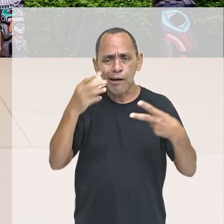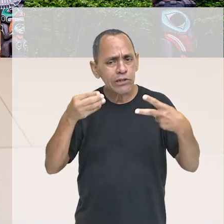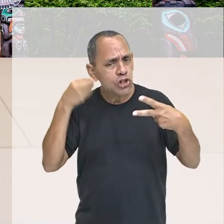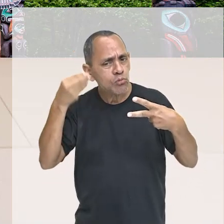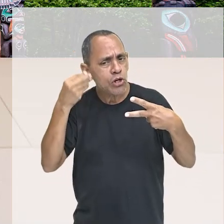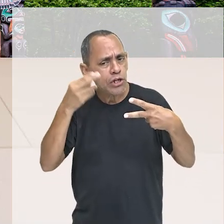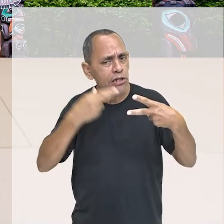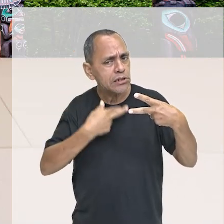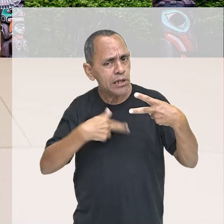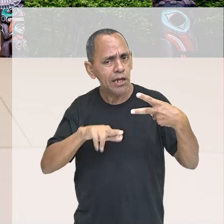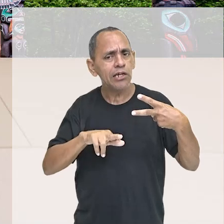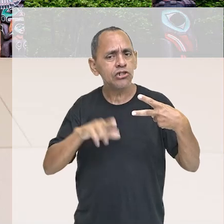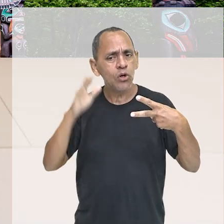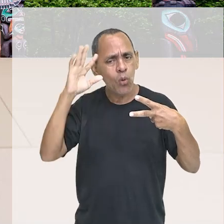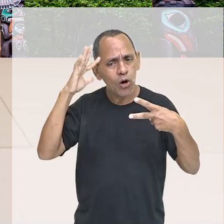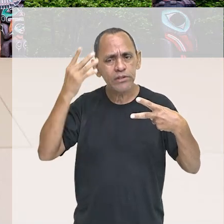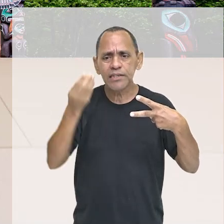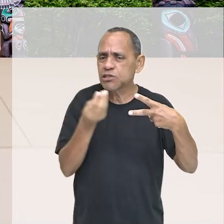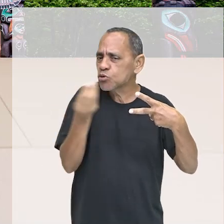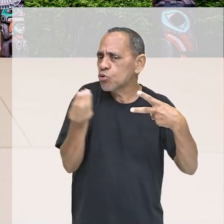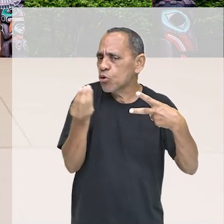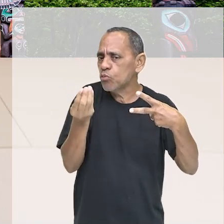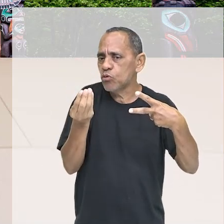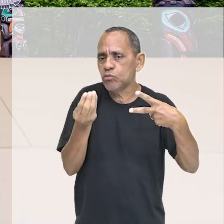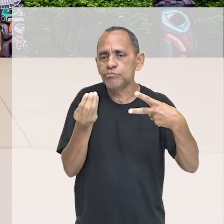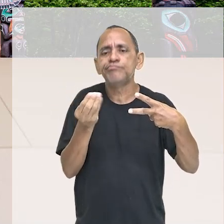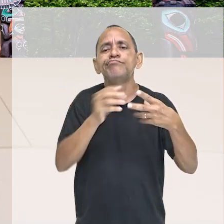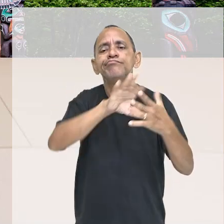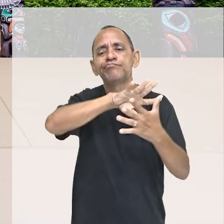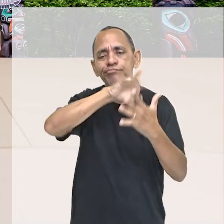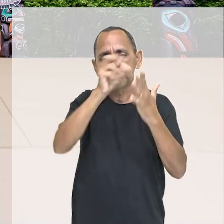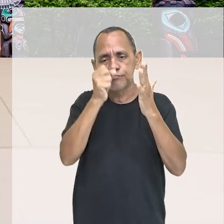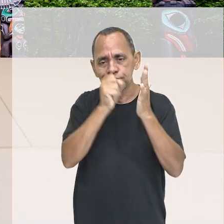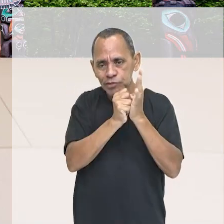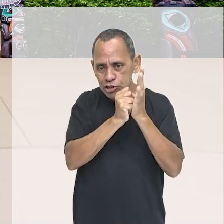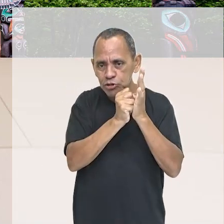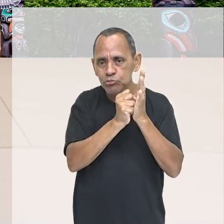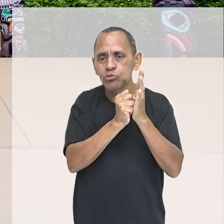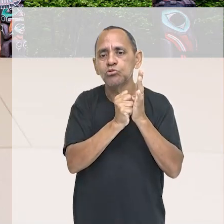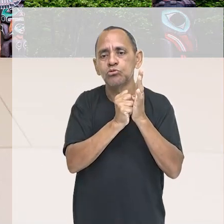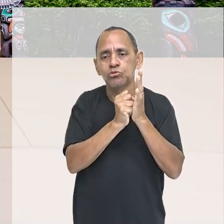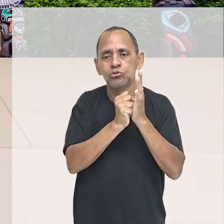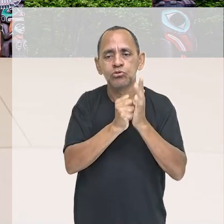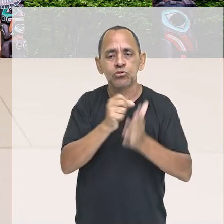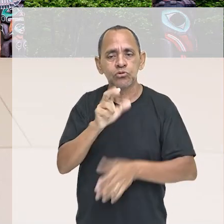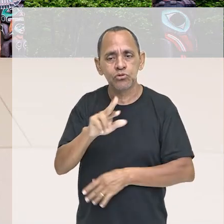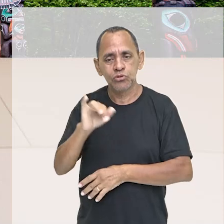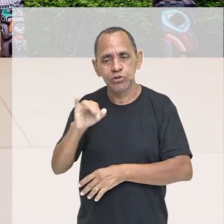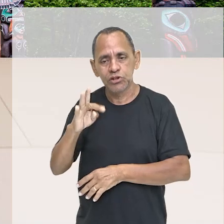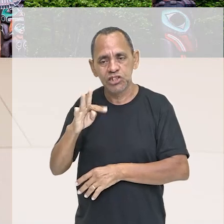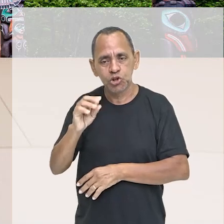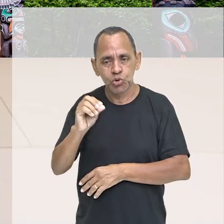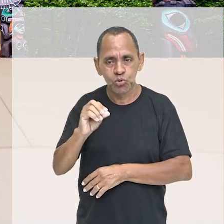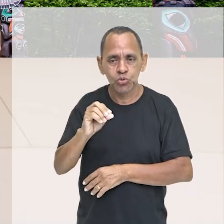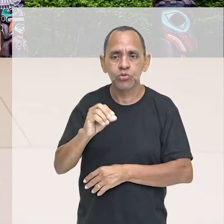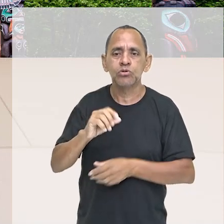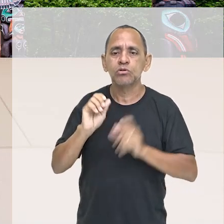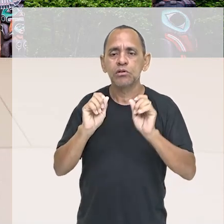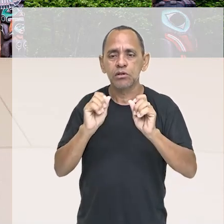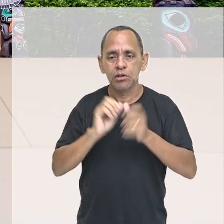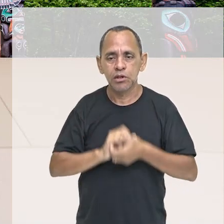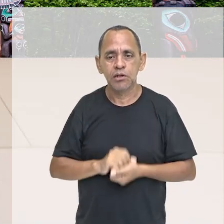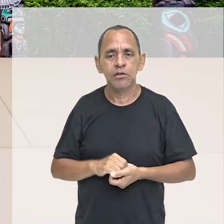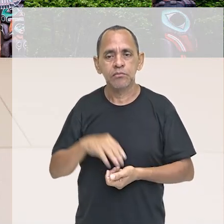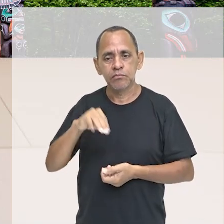religiosa acontece através do símbolo, do rito e do mito. Três componentes